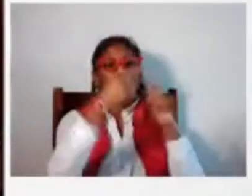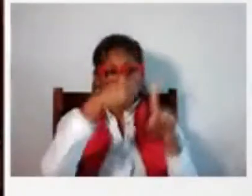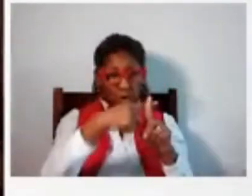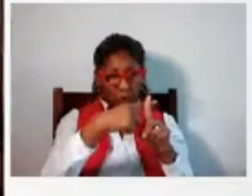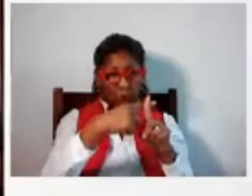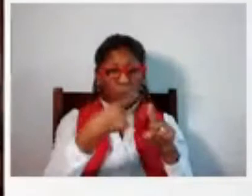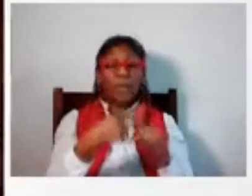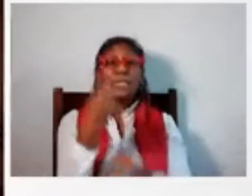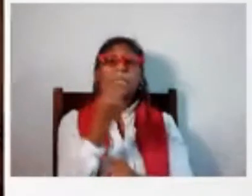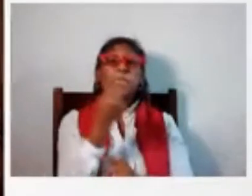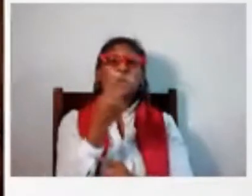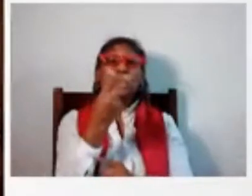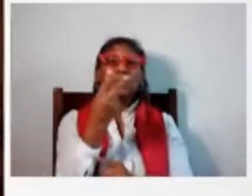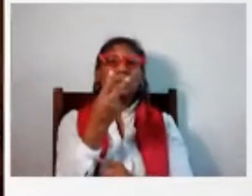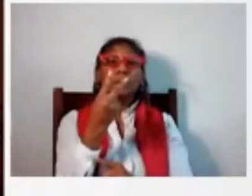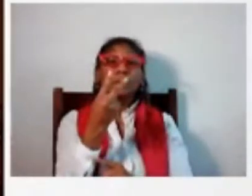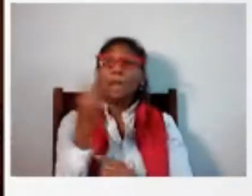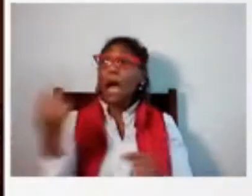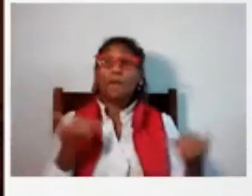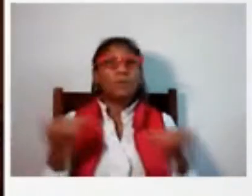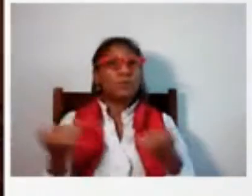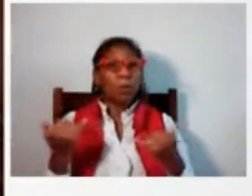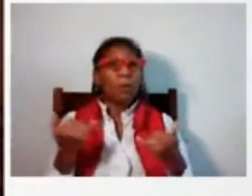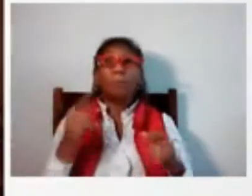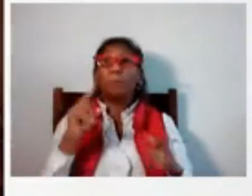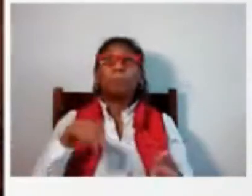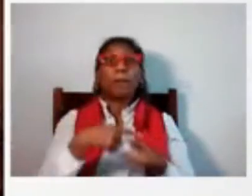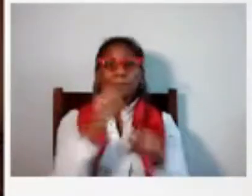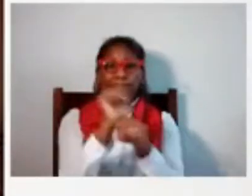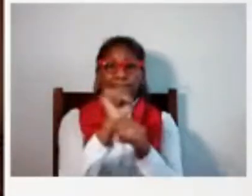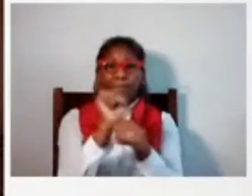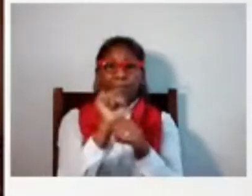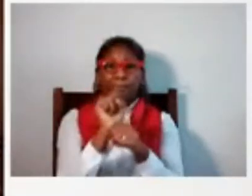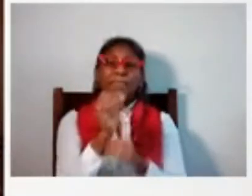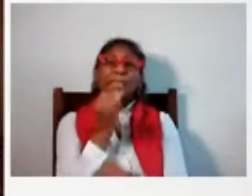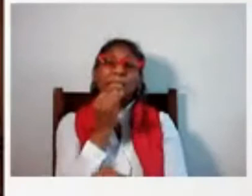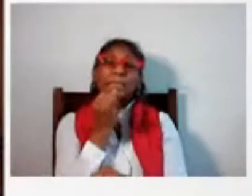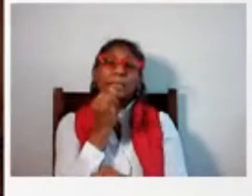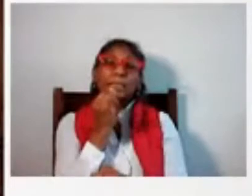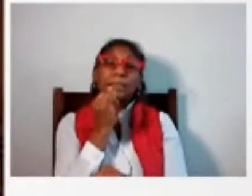segunda-feira, nós recebemos confirmações de pacientes que estavam aguardando confirmação e que foram